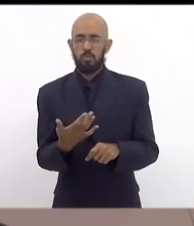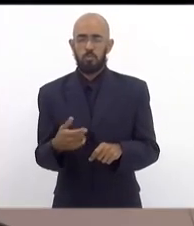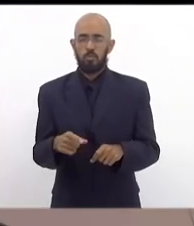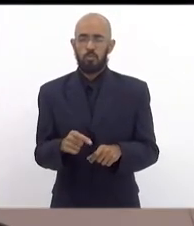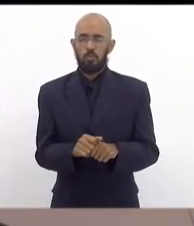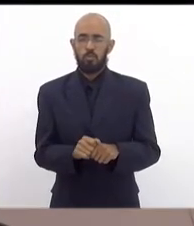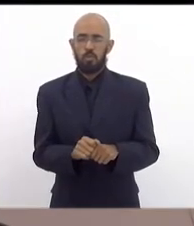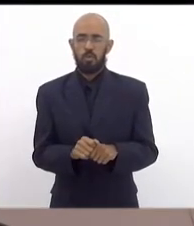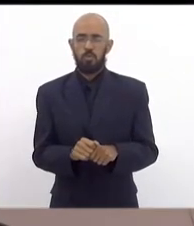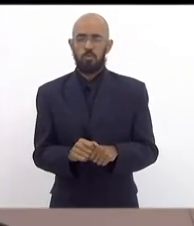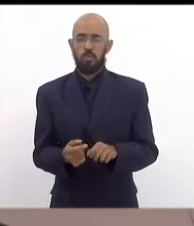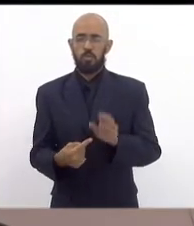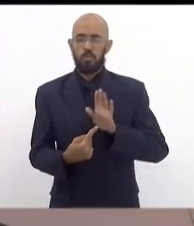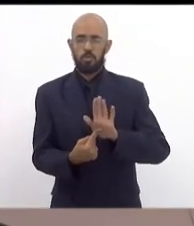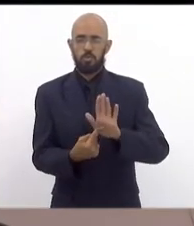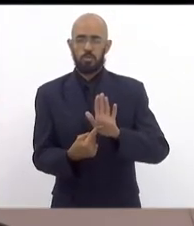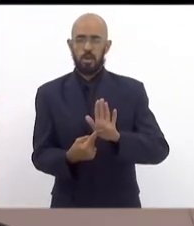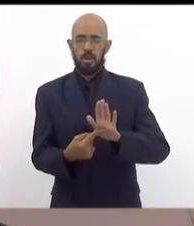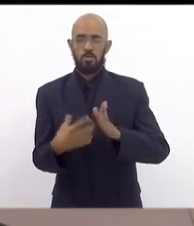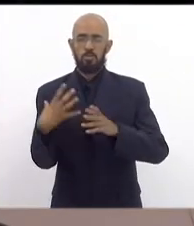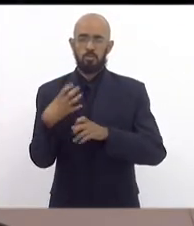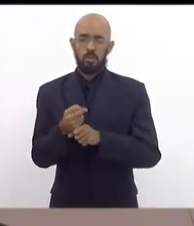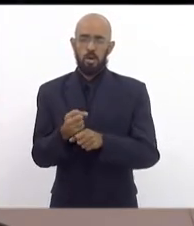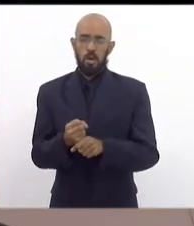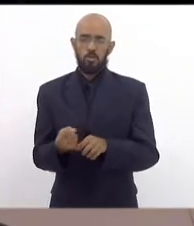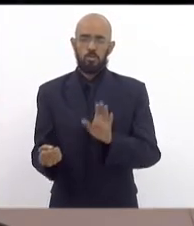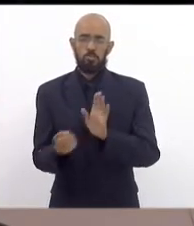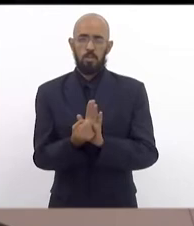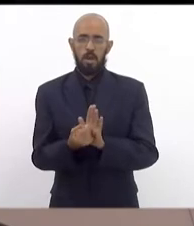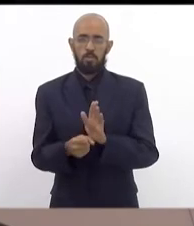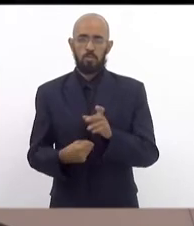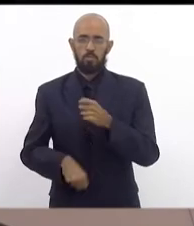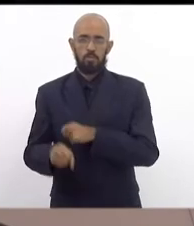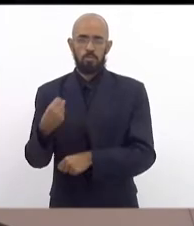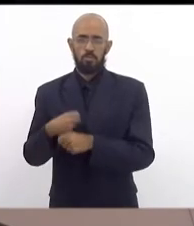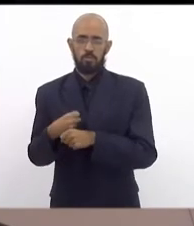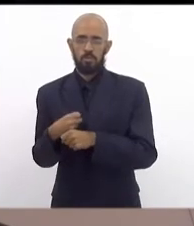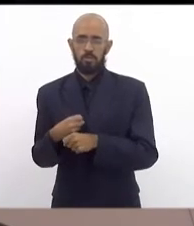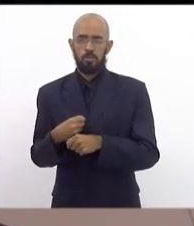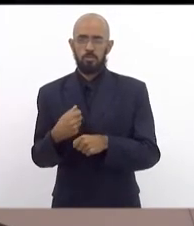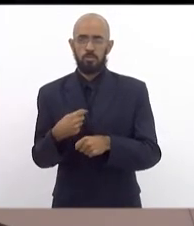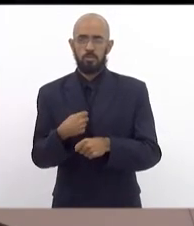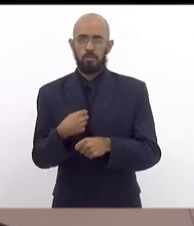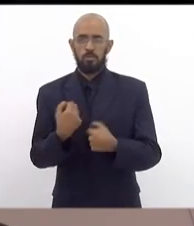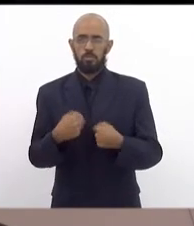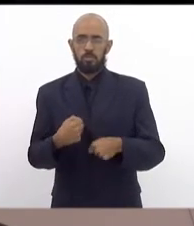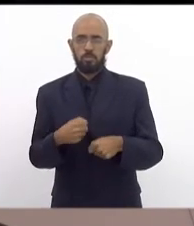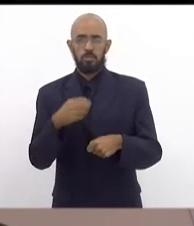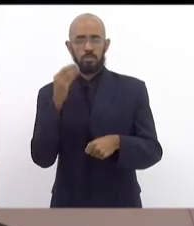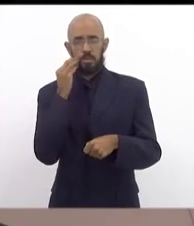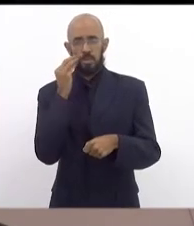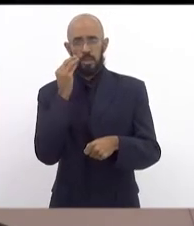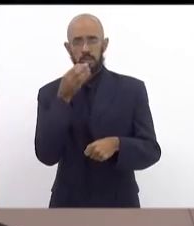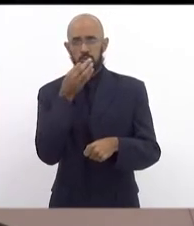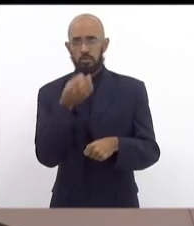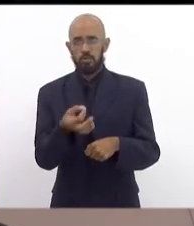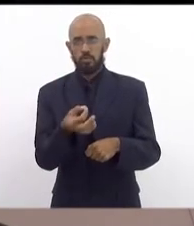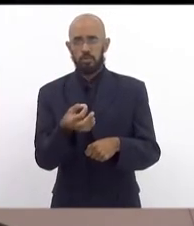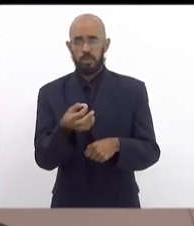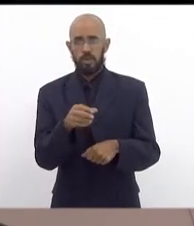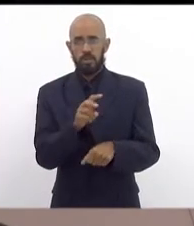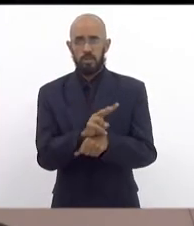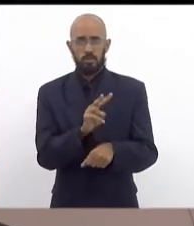que nós tivemos no cálculo do impacto passado eu tenho que tentar justificar e defender